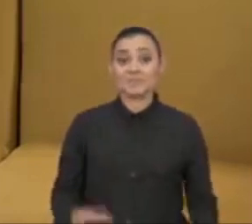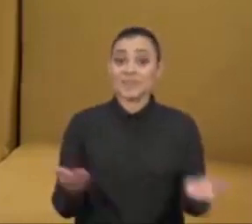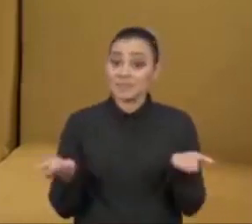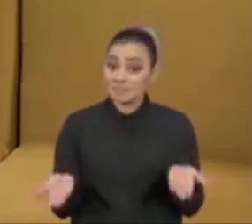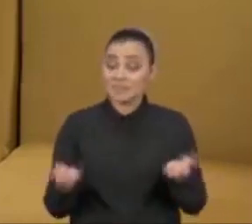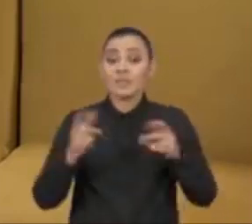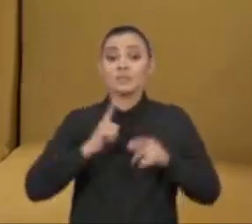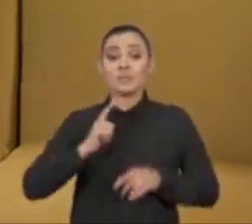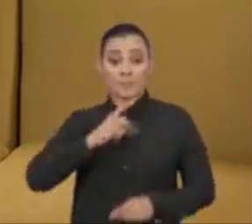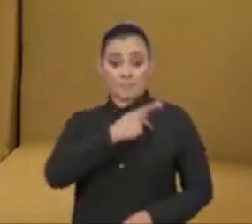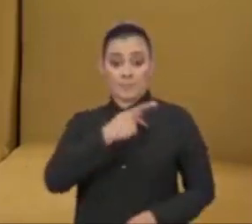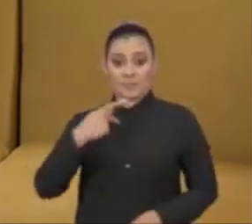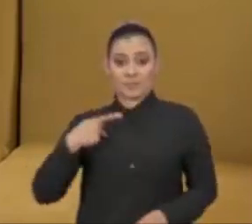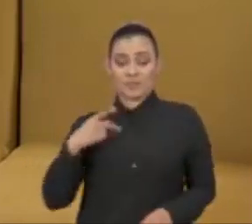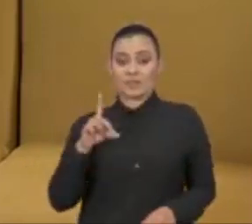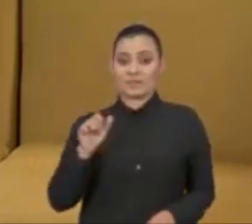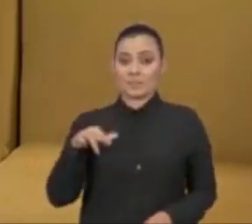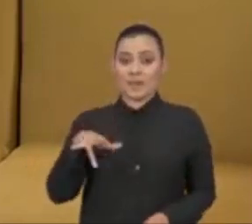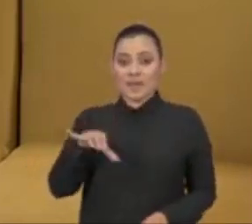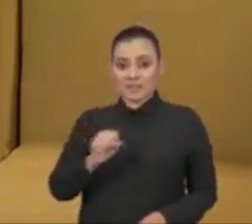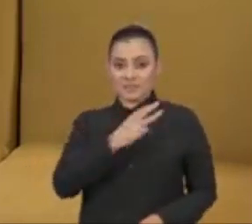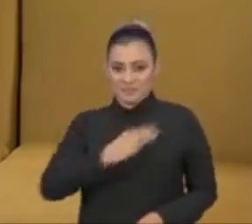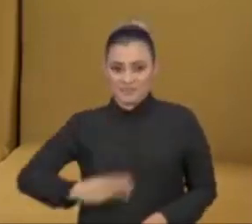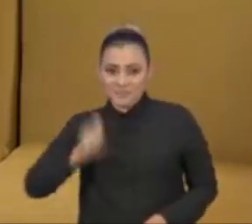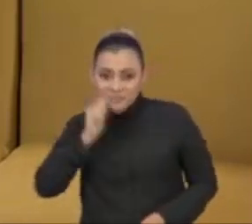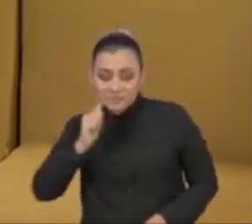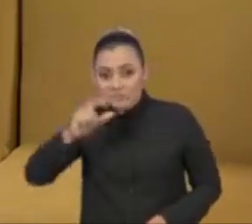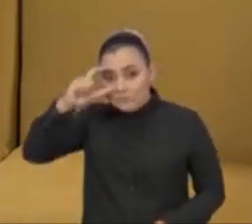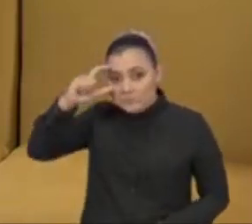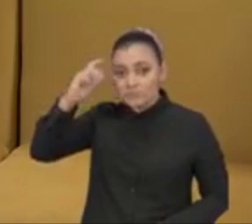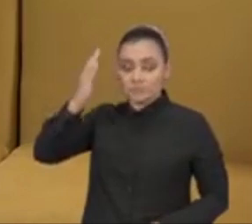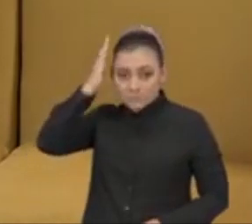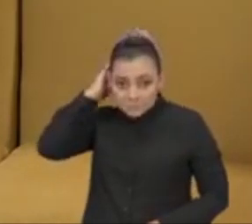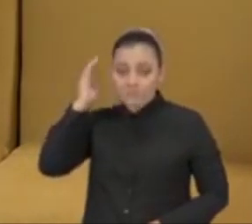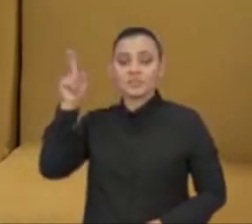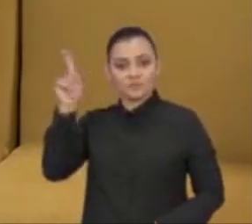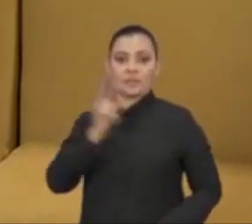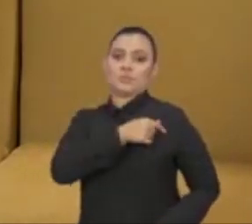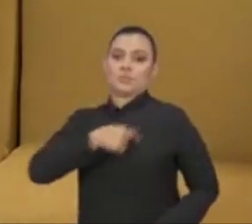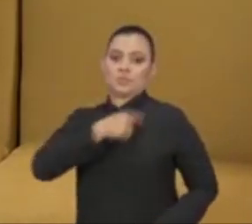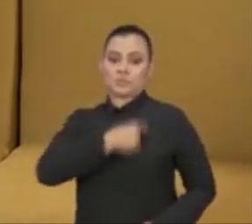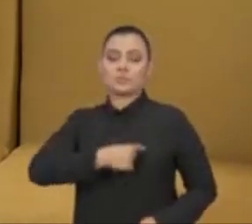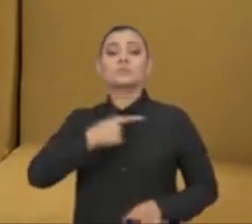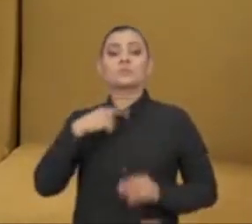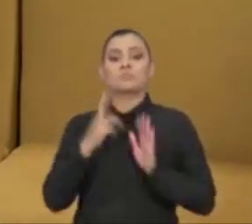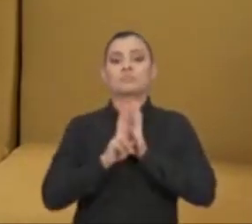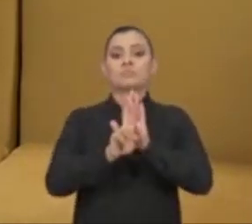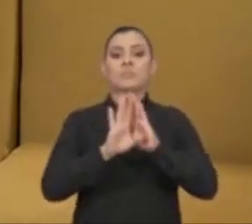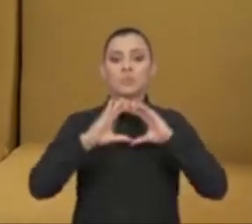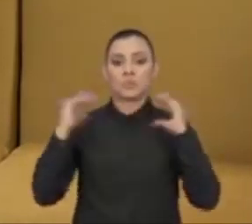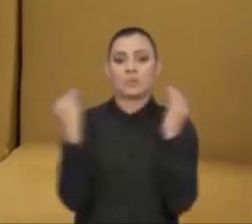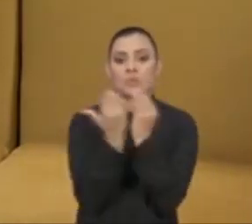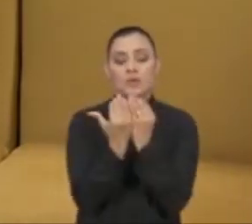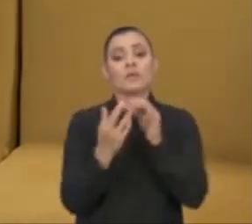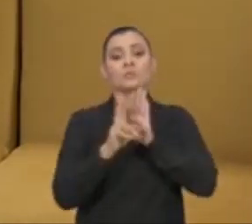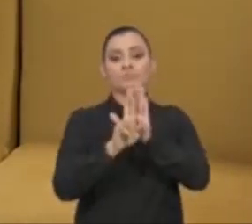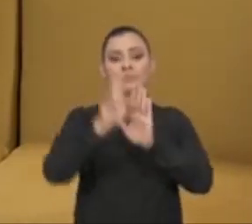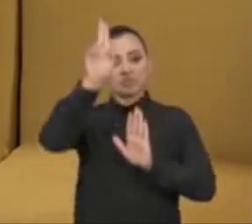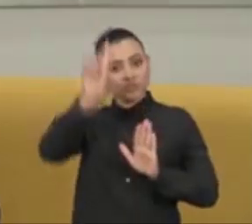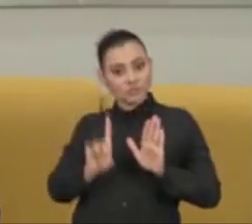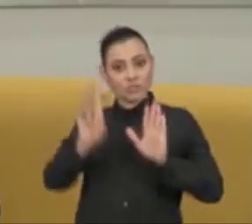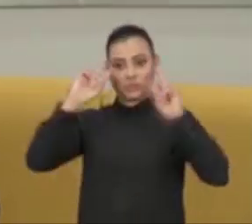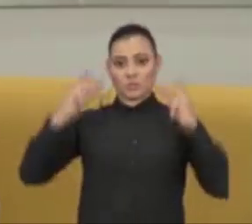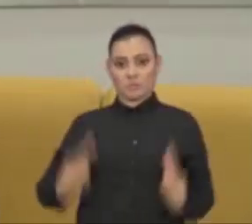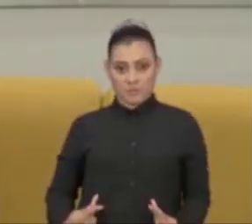A pastora Damares Alves, ministra da Mulher, vai a Genebra, na Suíça, para representar o Brasil em Conferência Internacional de Direitos